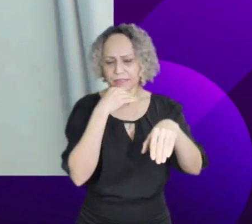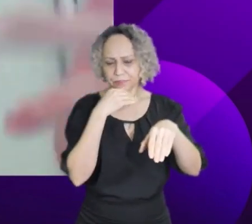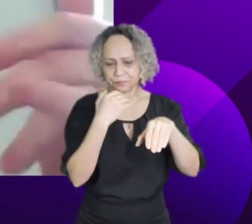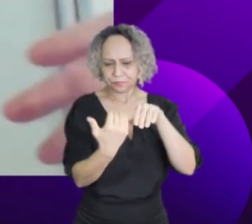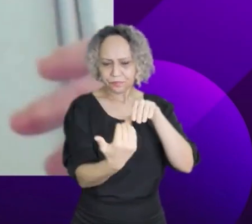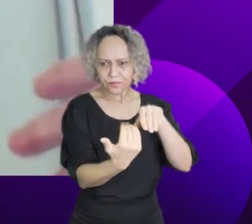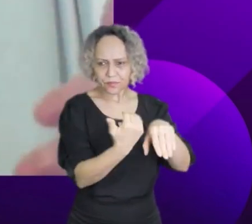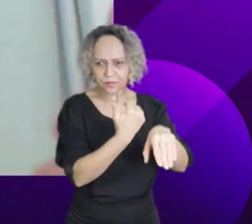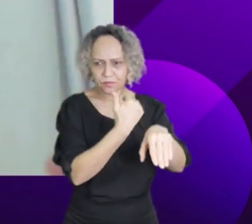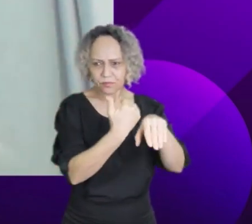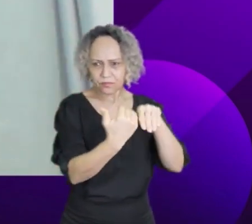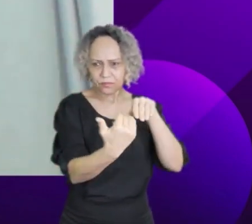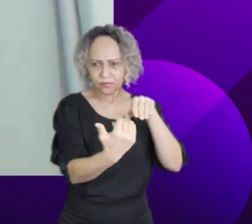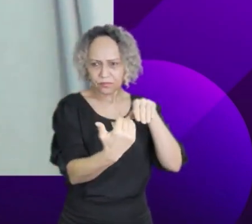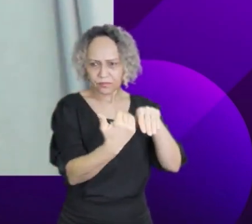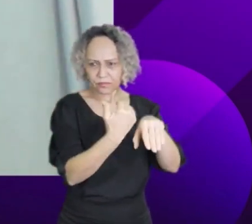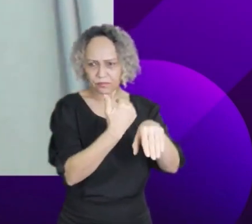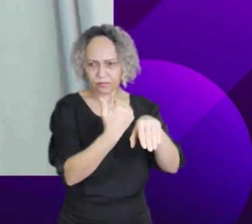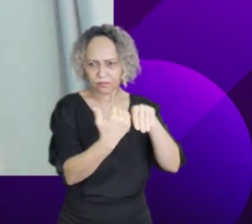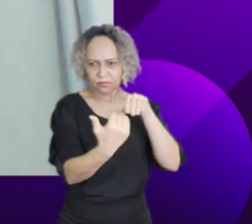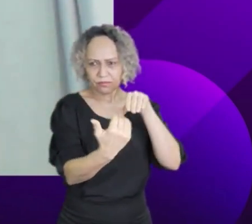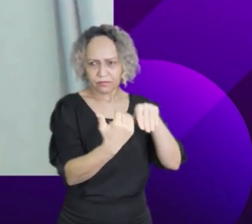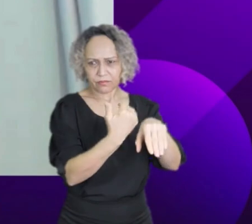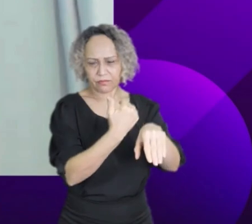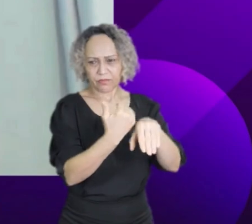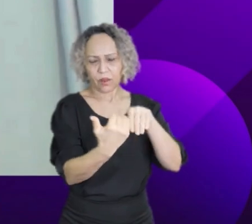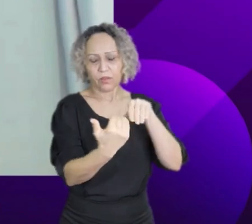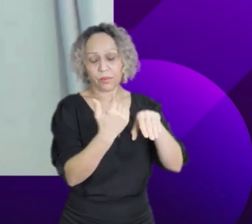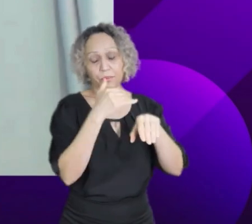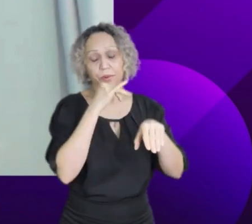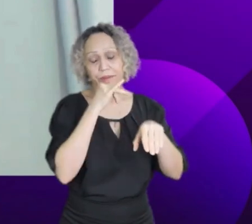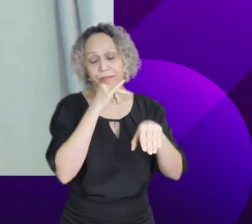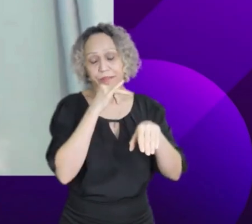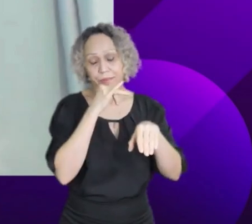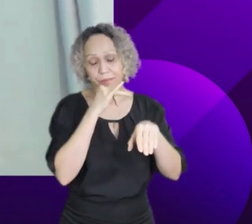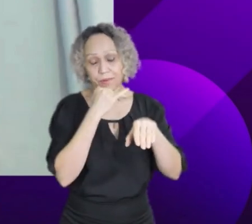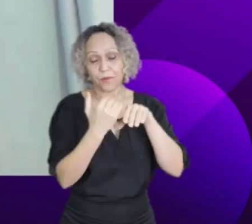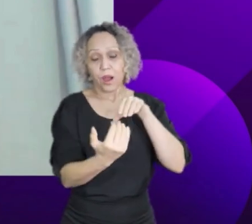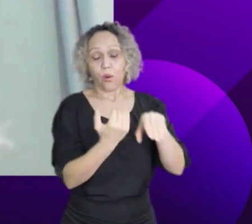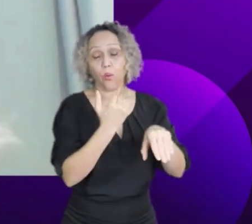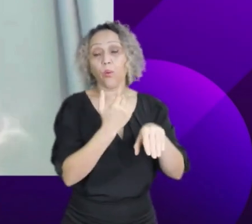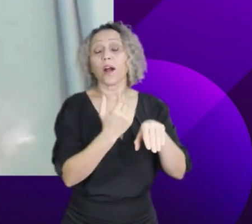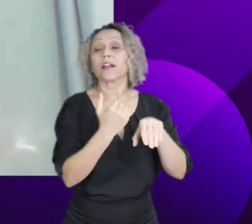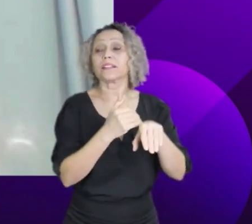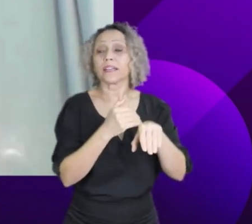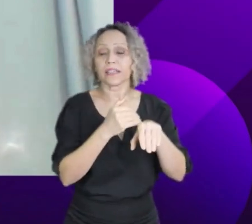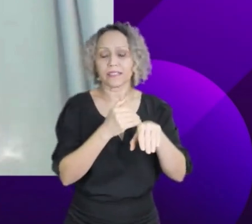os carros não conseguem andar tão rápido quanto numa via asfaltada.